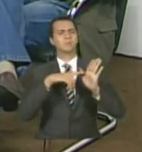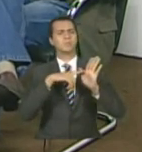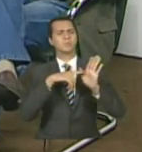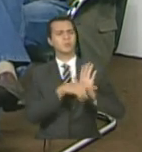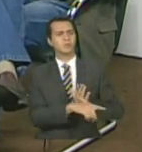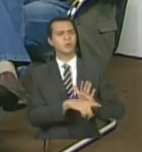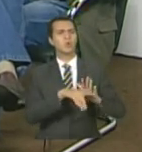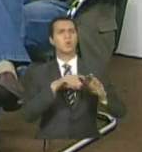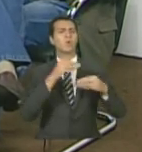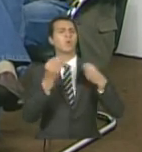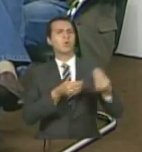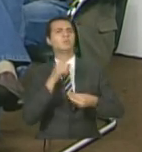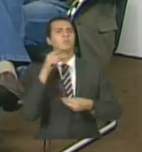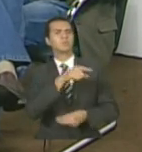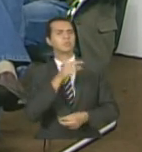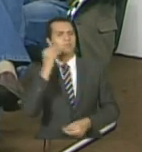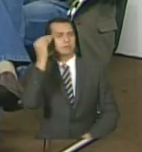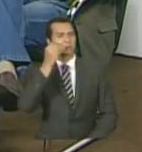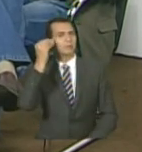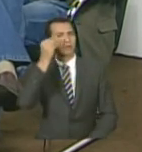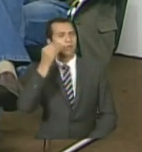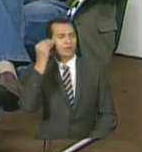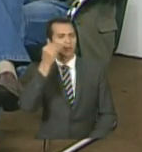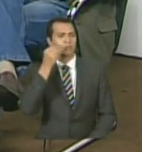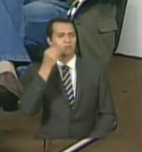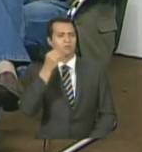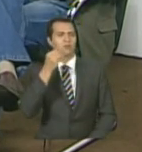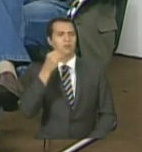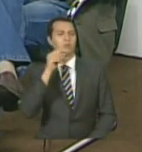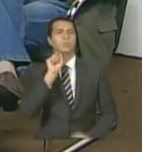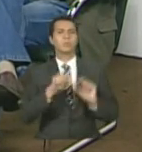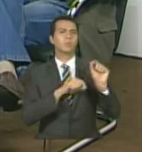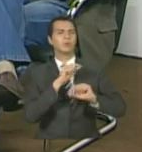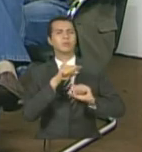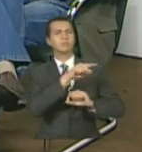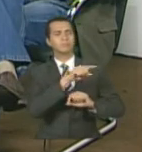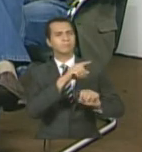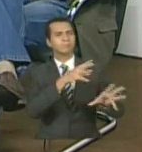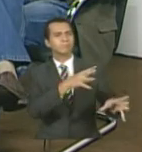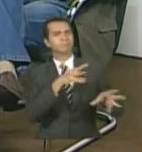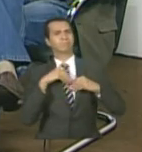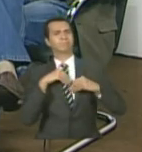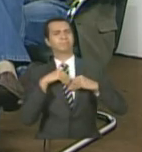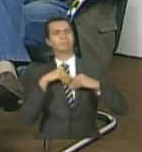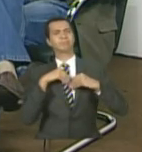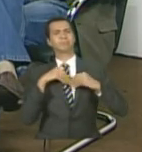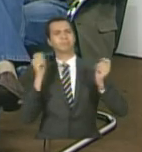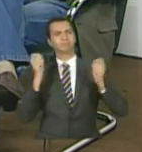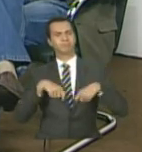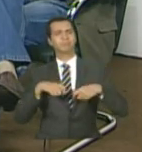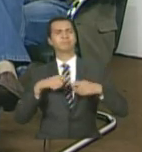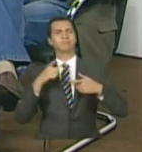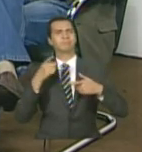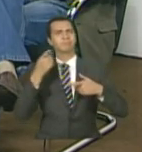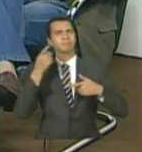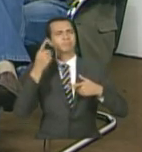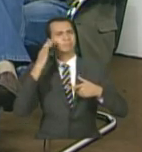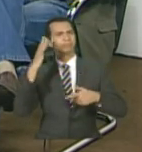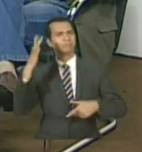sua experiência? O que que você trouxe de lá e que você tem certeza, você consegue realmente